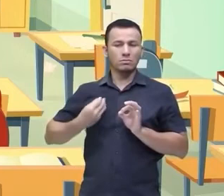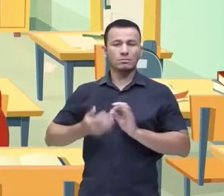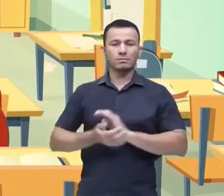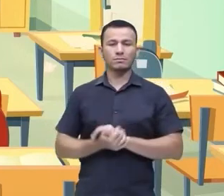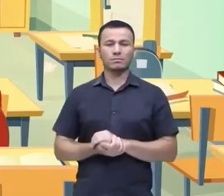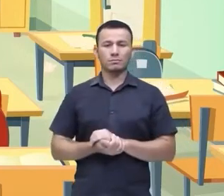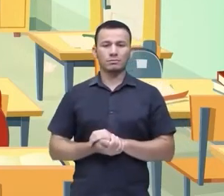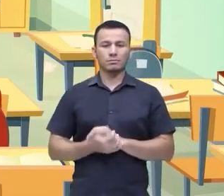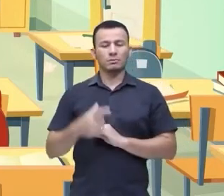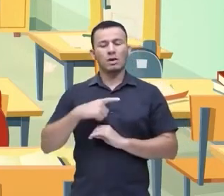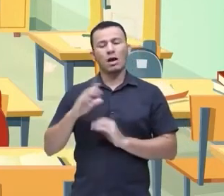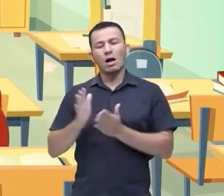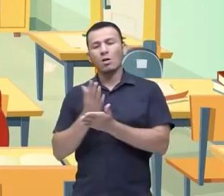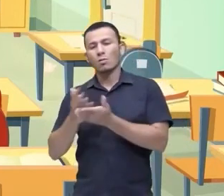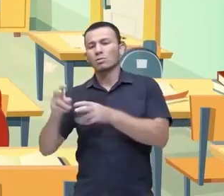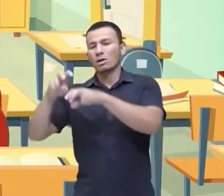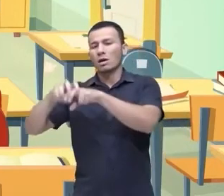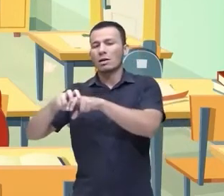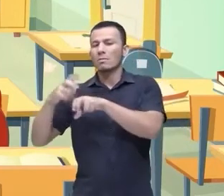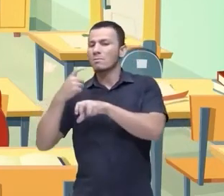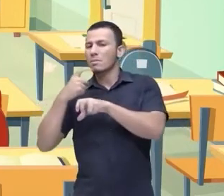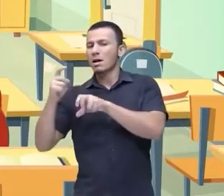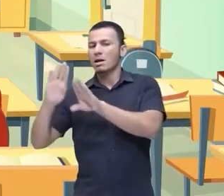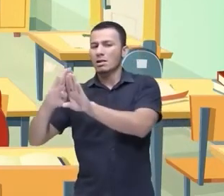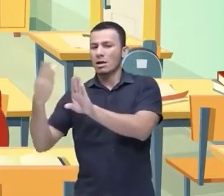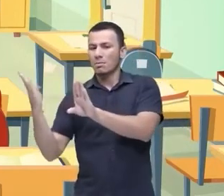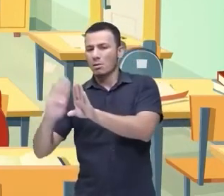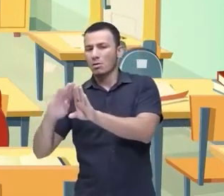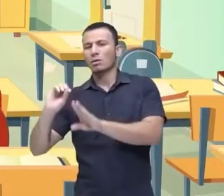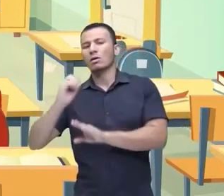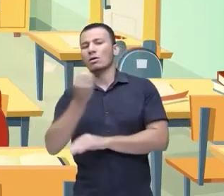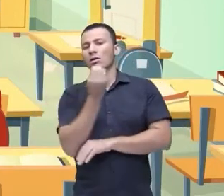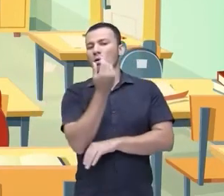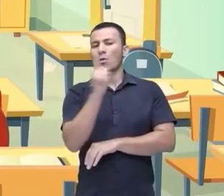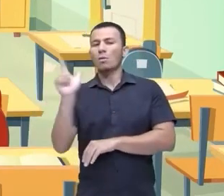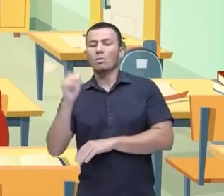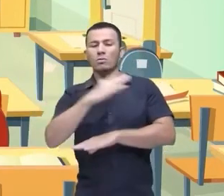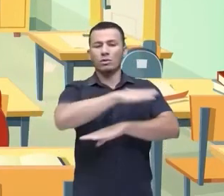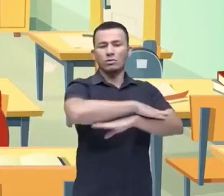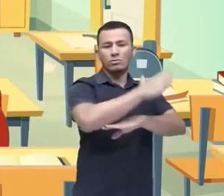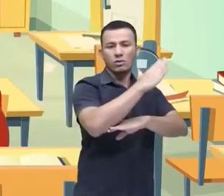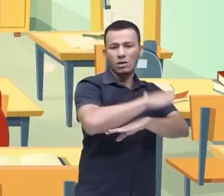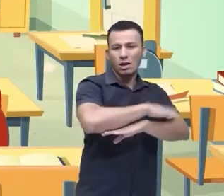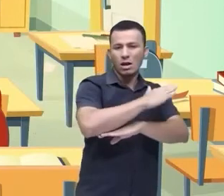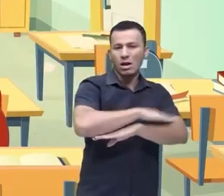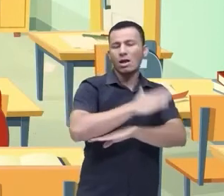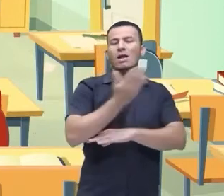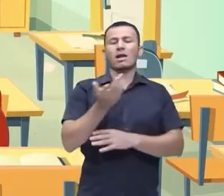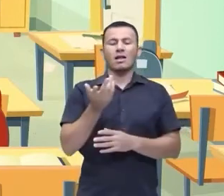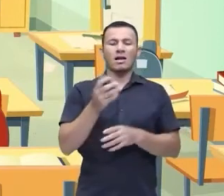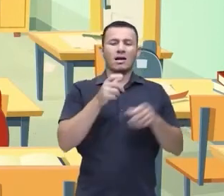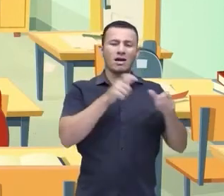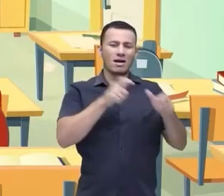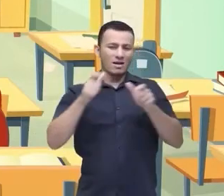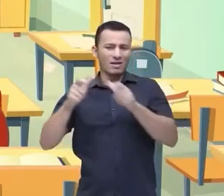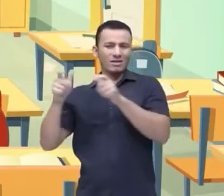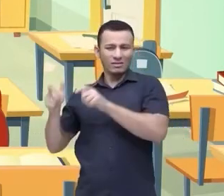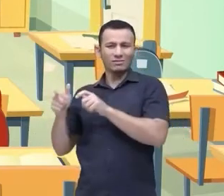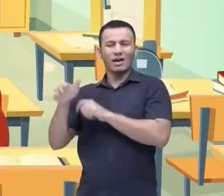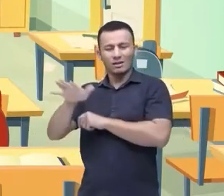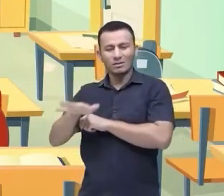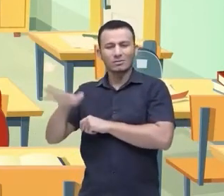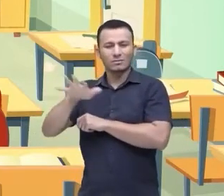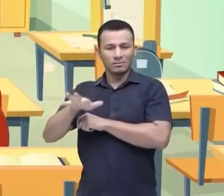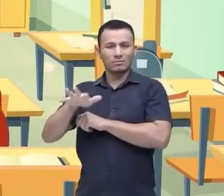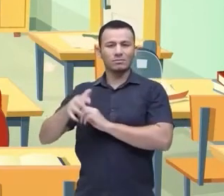mais próximo da porta, mais próximo da janela, da lousa. Né? Esse aqui é o nosso